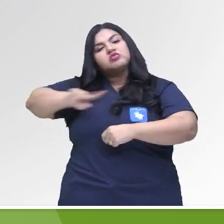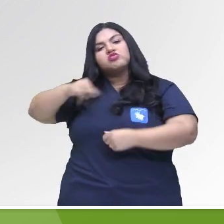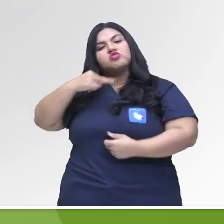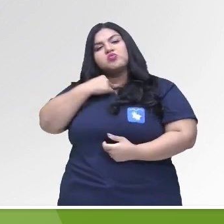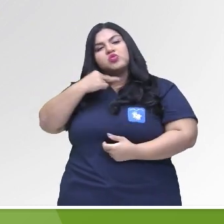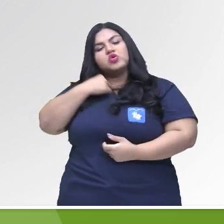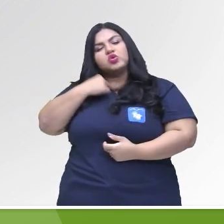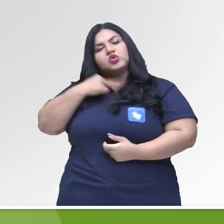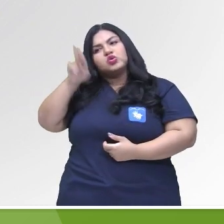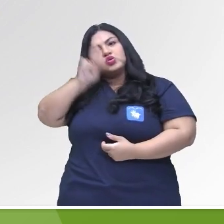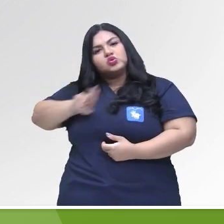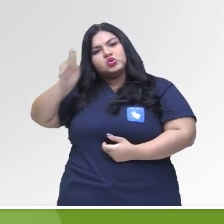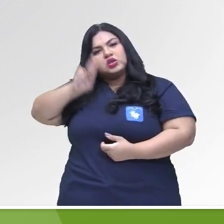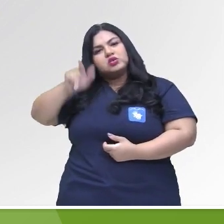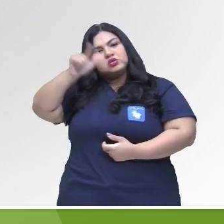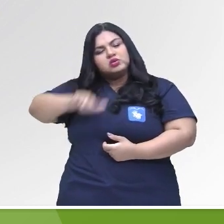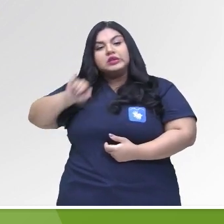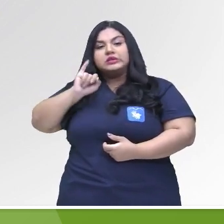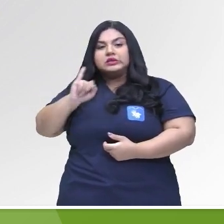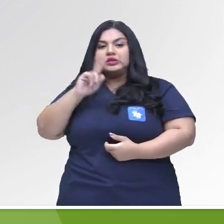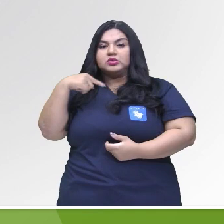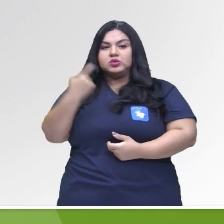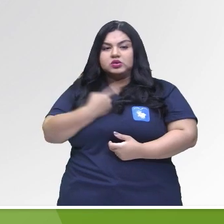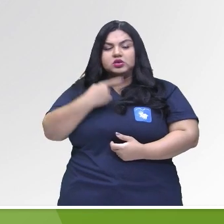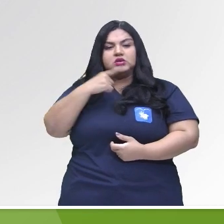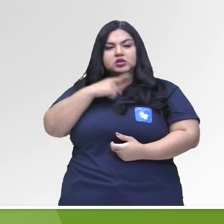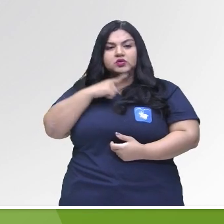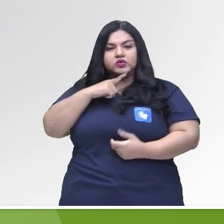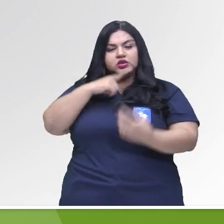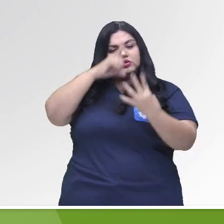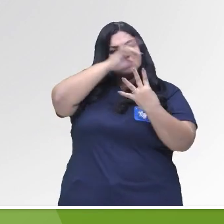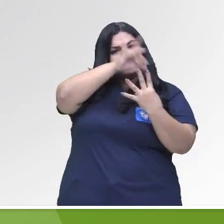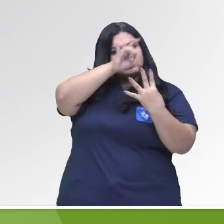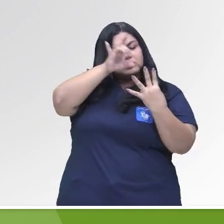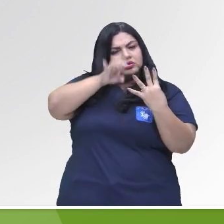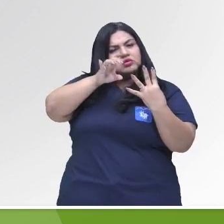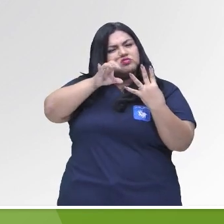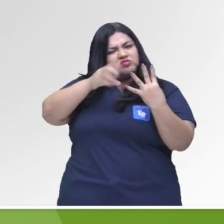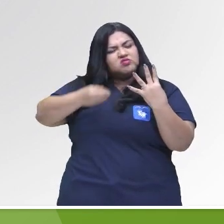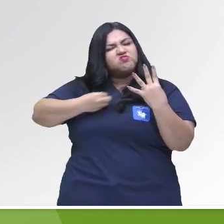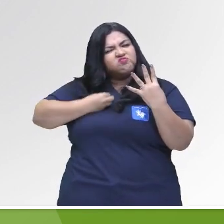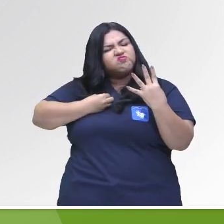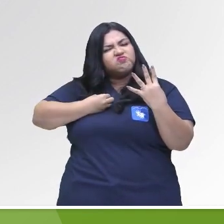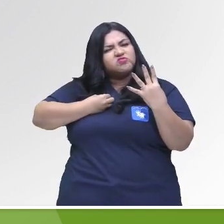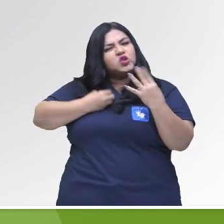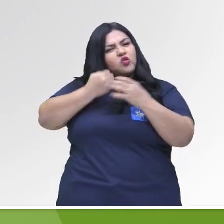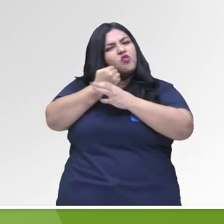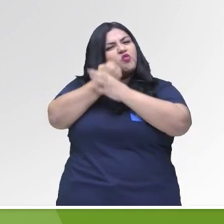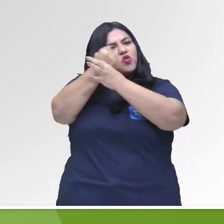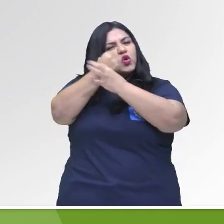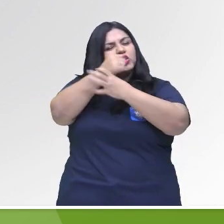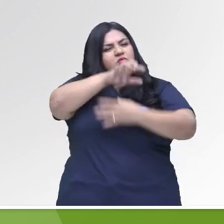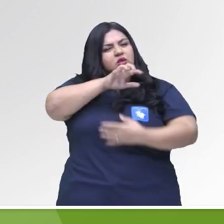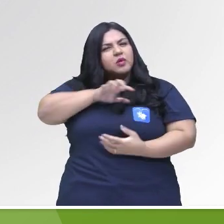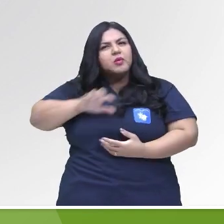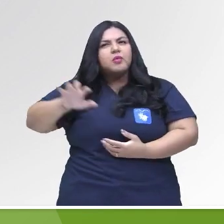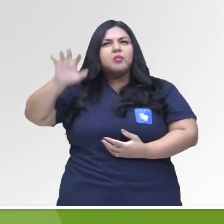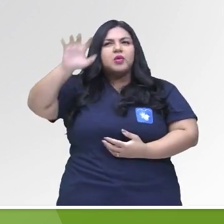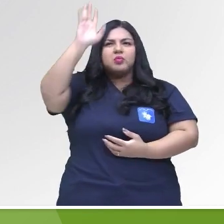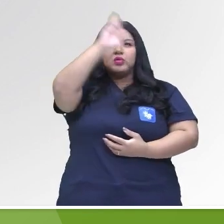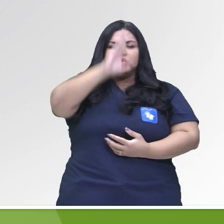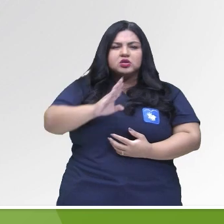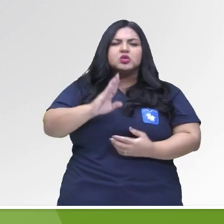ser reprocessados. Se a gente tivesse a coleta seletiva mais presente em todas as regiões,